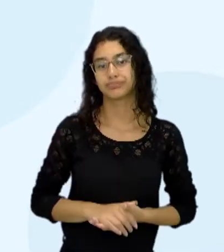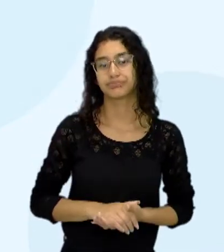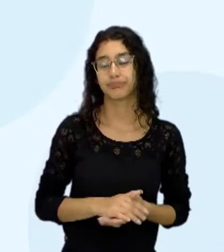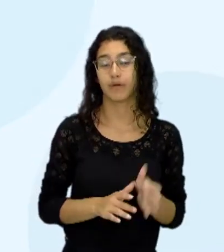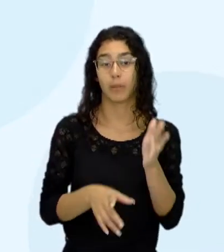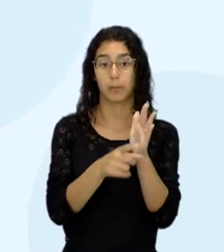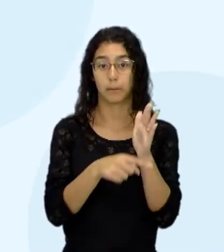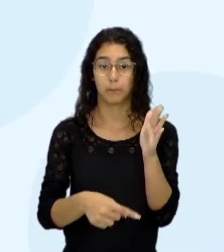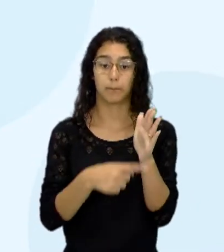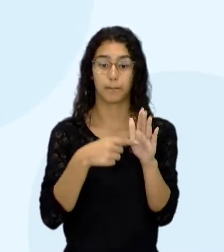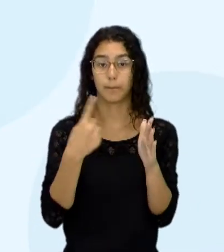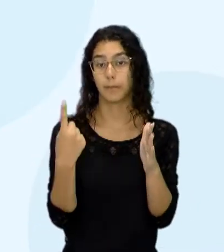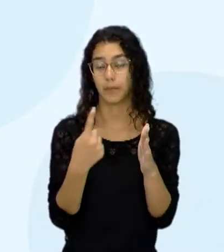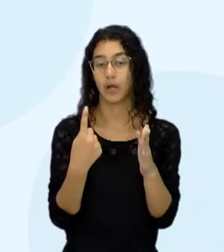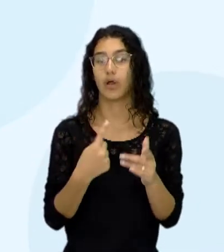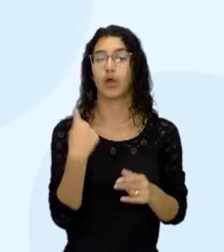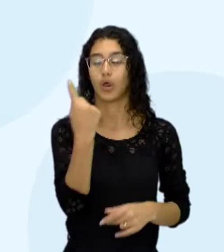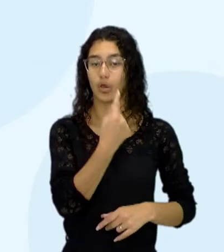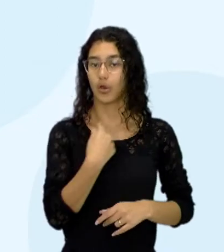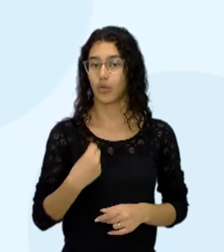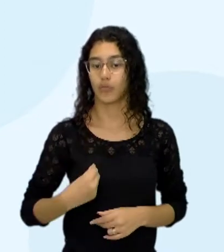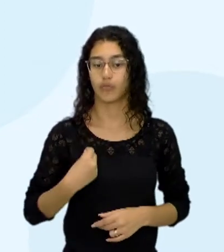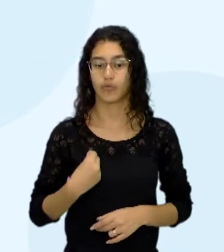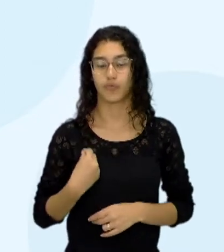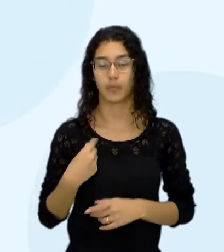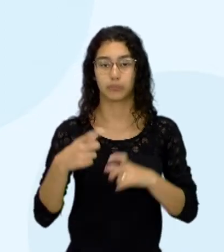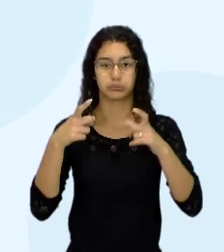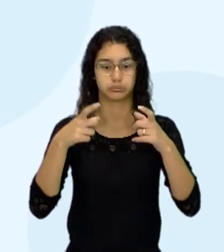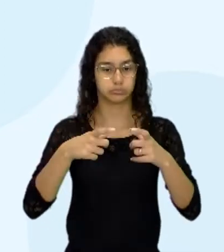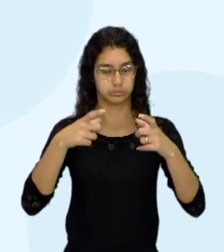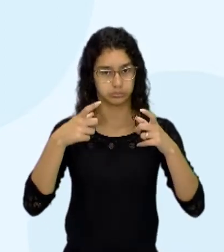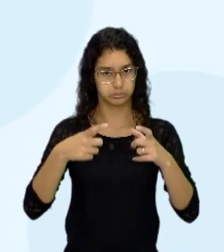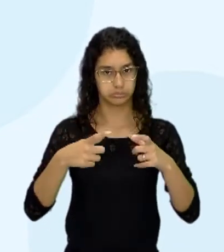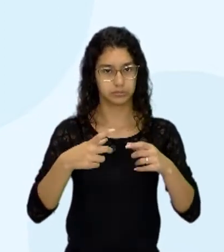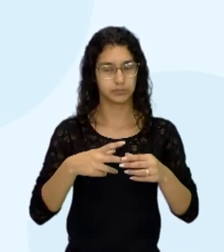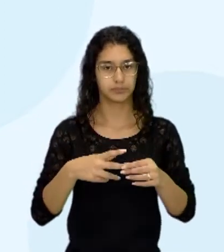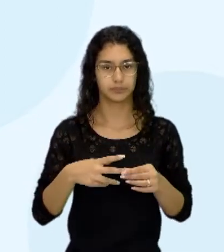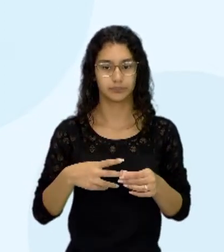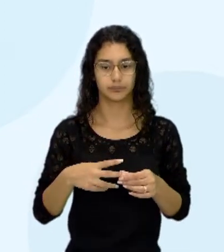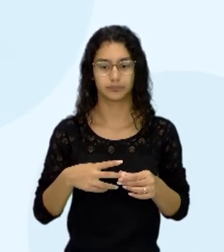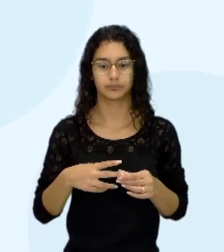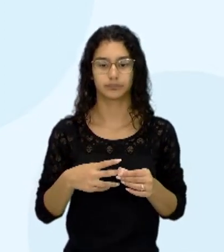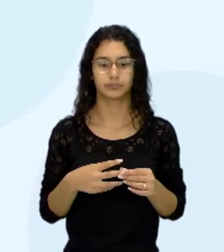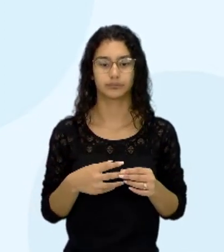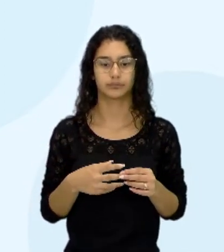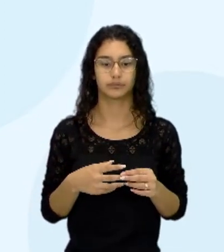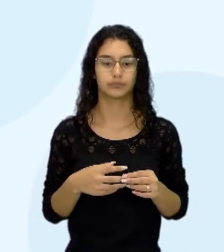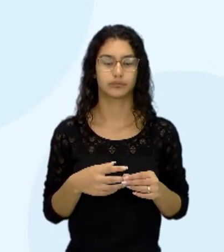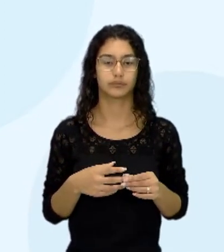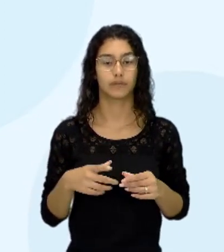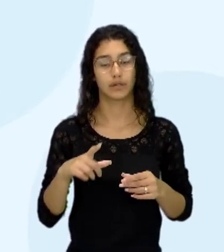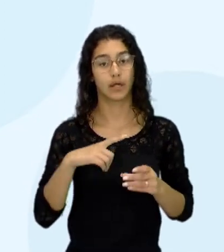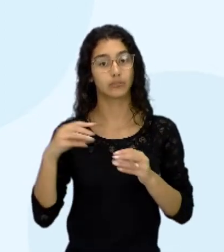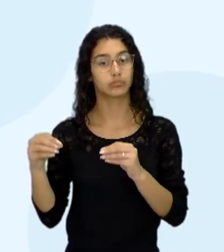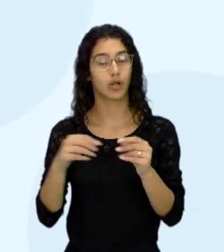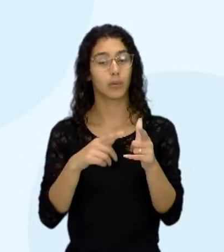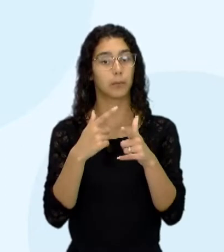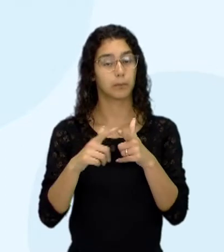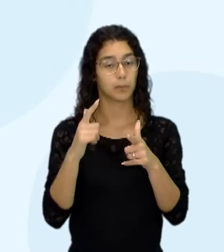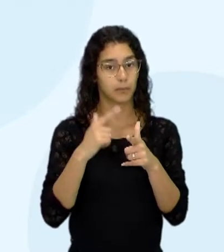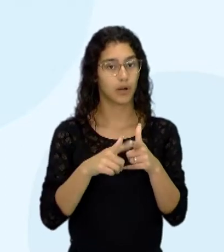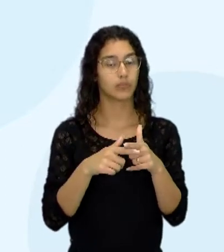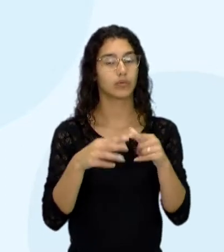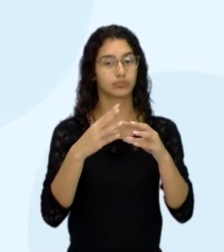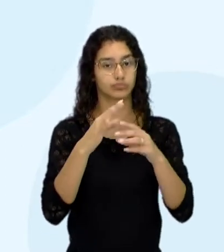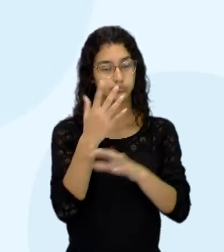Primeiro, a questão de que a gente vive num ambiente em que a degradação tem trazido problemas ambientais,